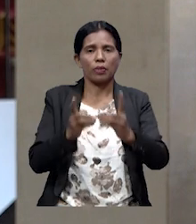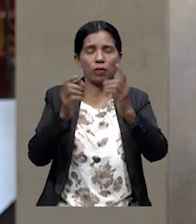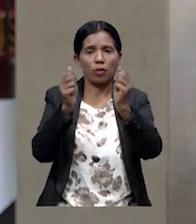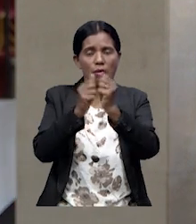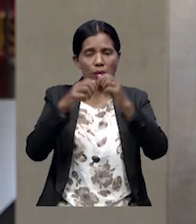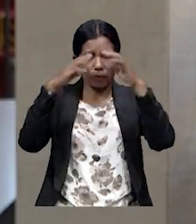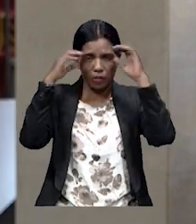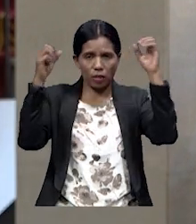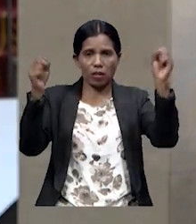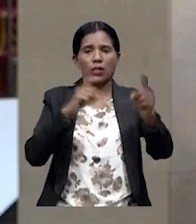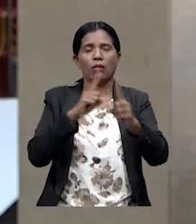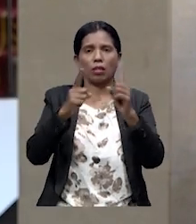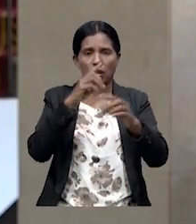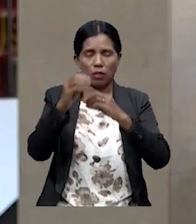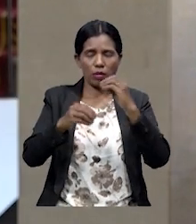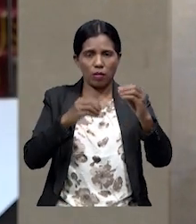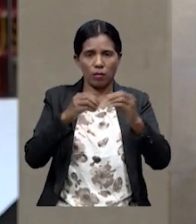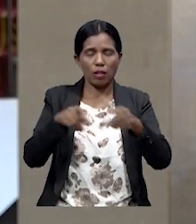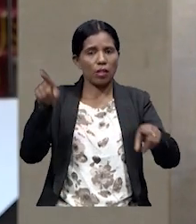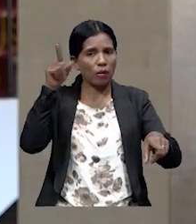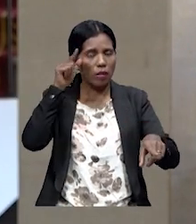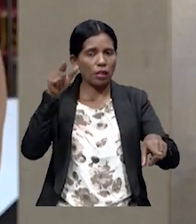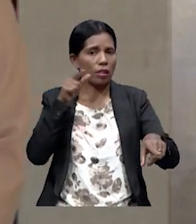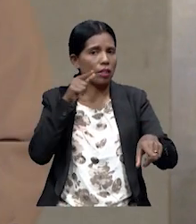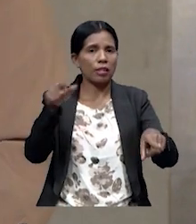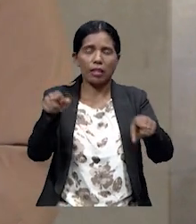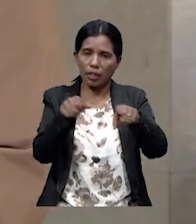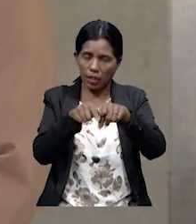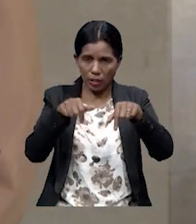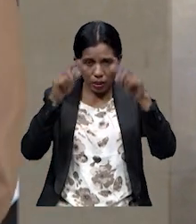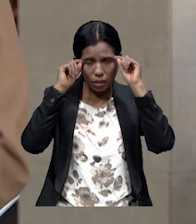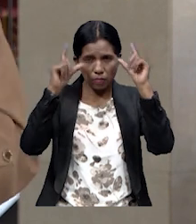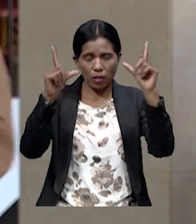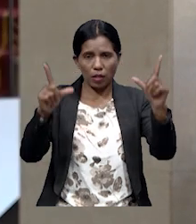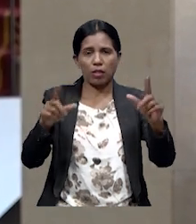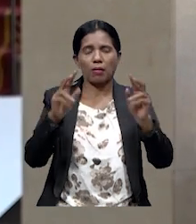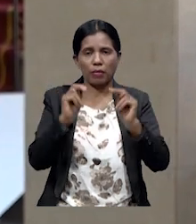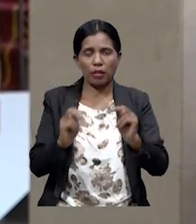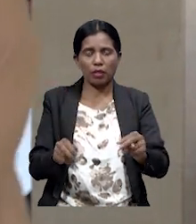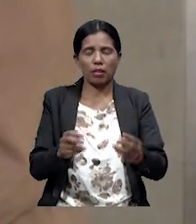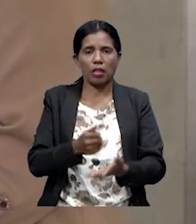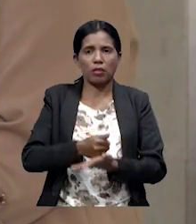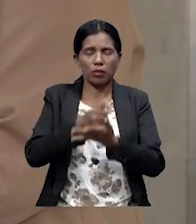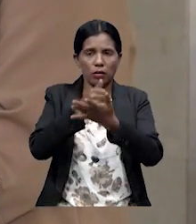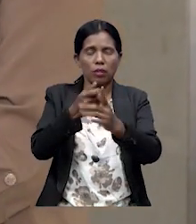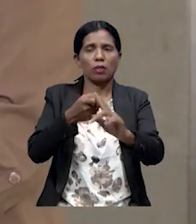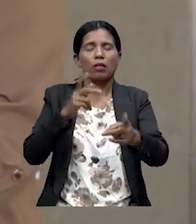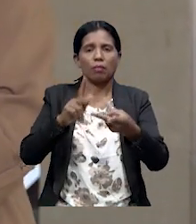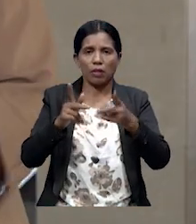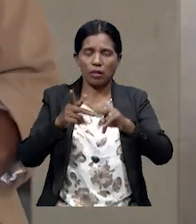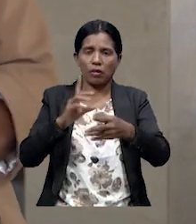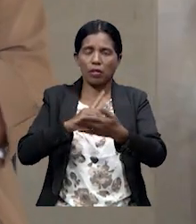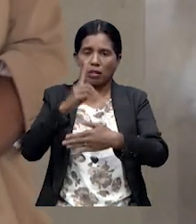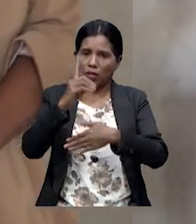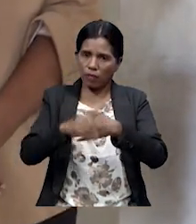Estado, qualiamos konaba igualdade gênero iha Timor-Leste, nune precisa apoia husi parceiro